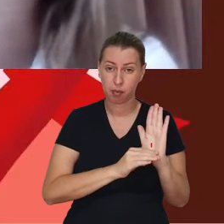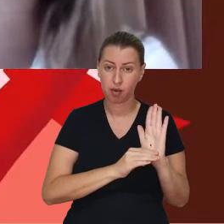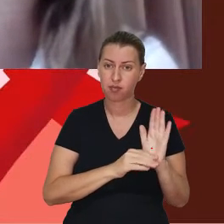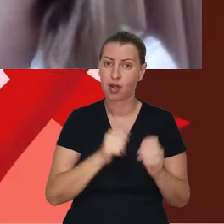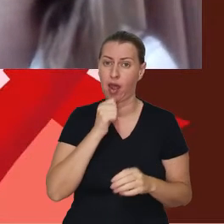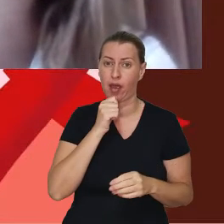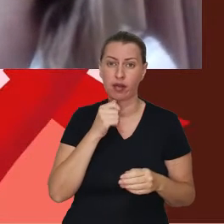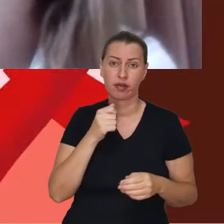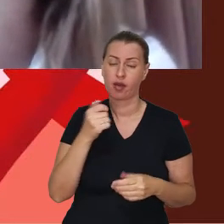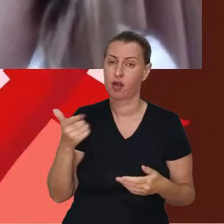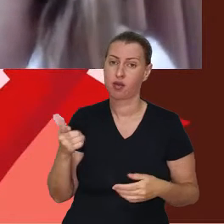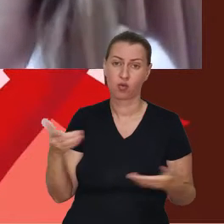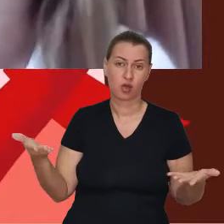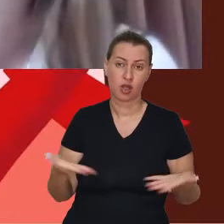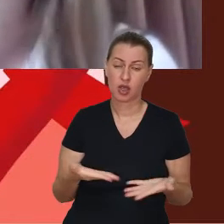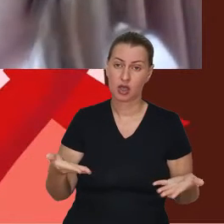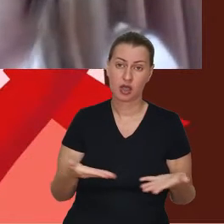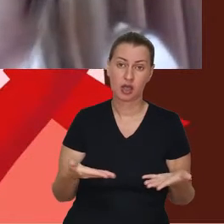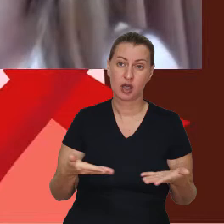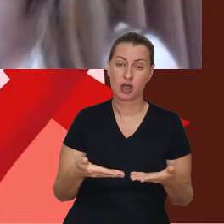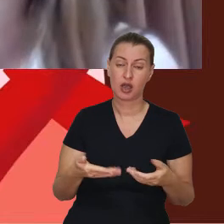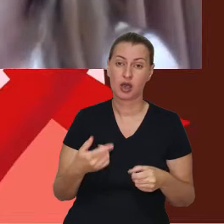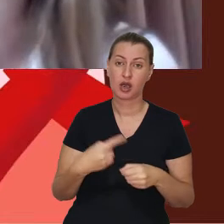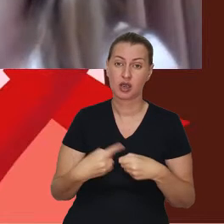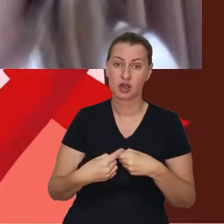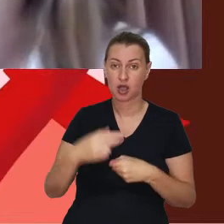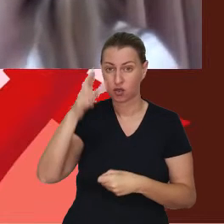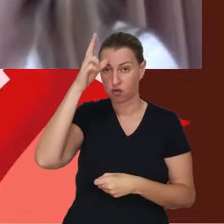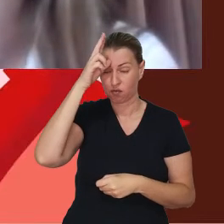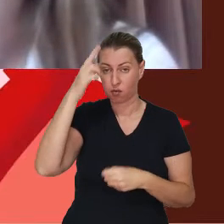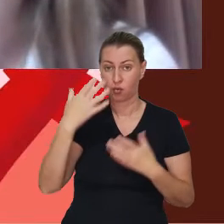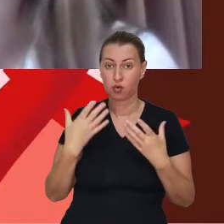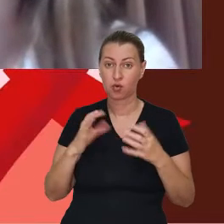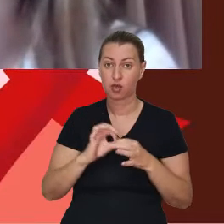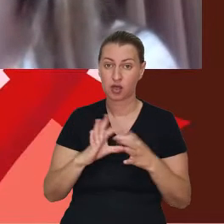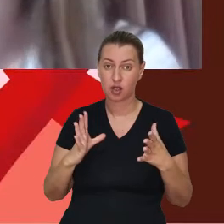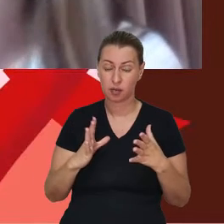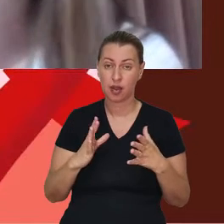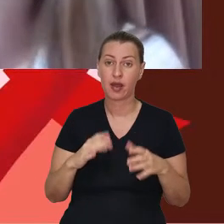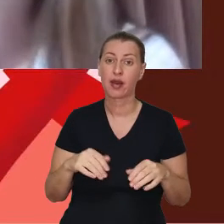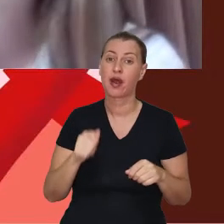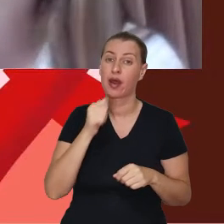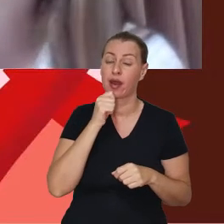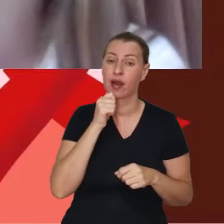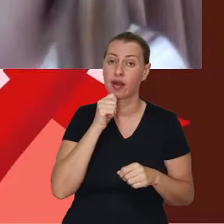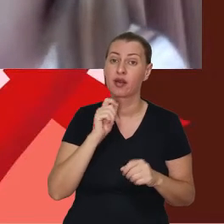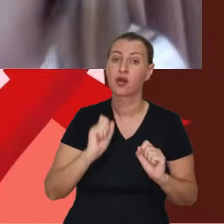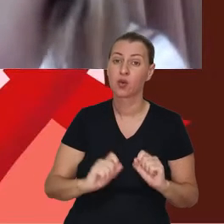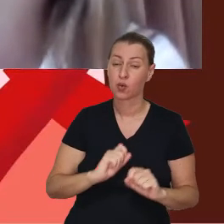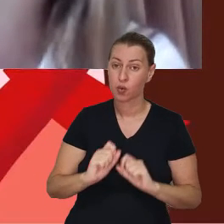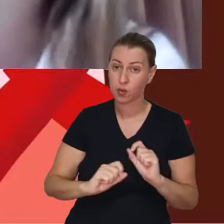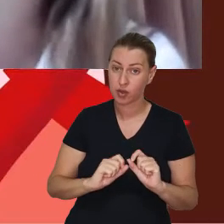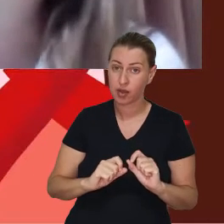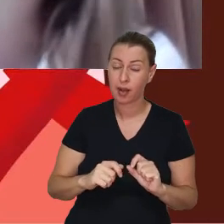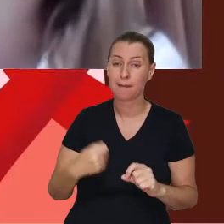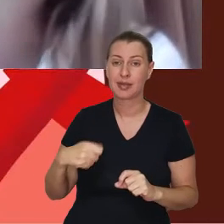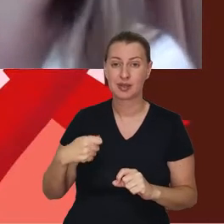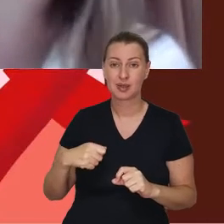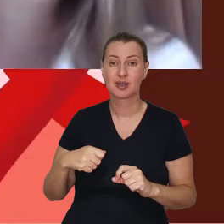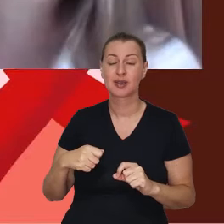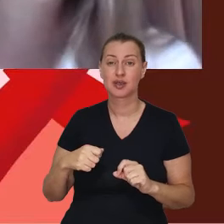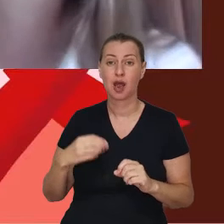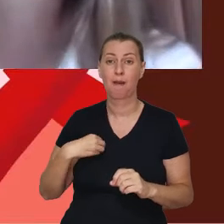município ainda que autoriza isso. Então, ainda está dependente da prescrição médica, e